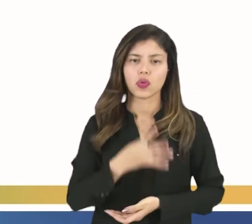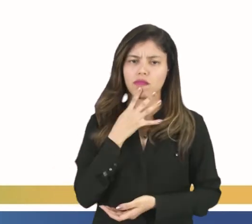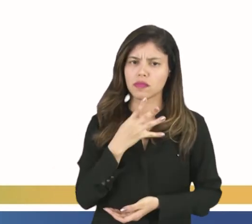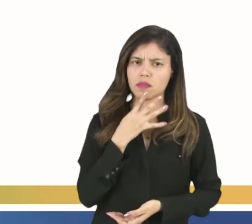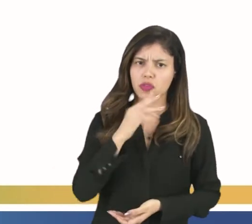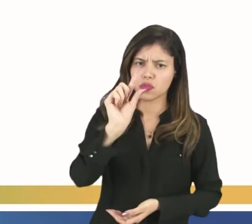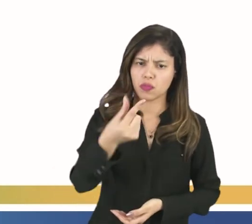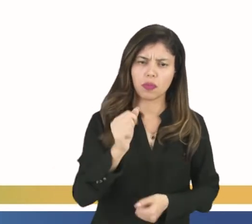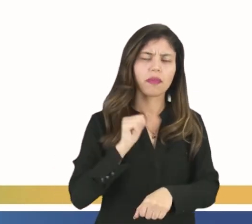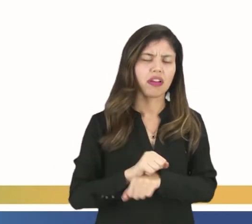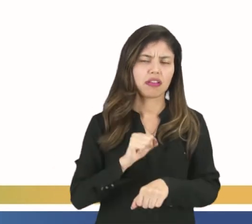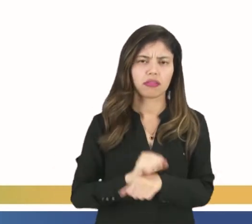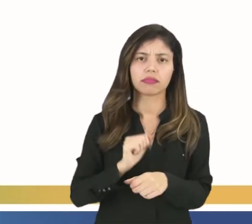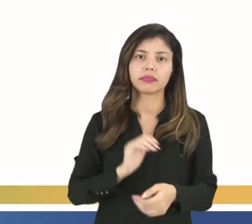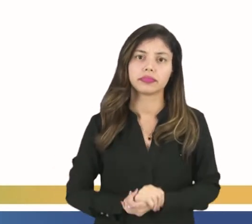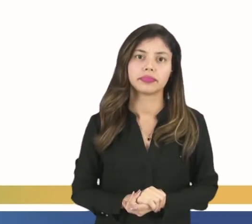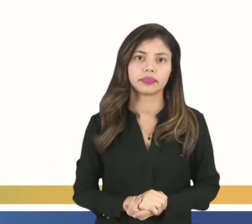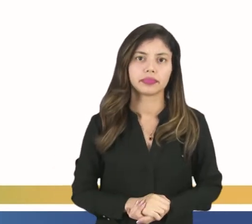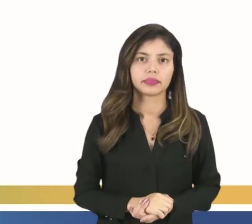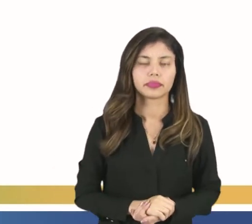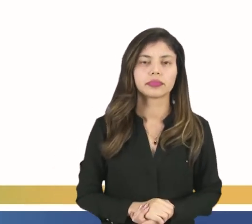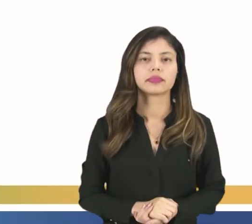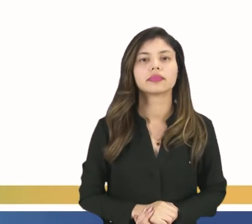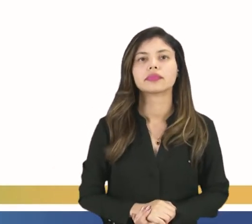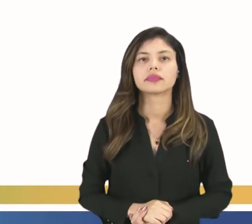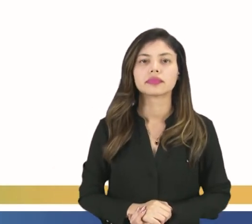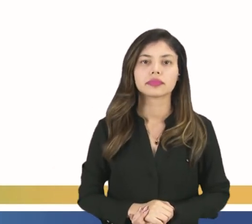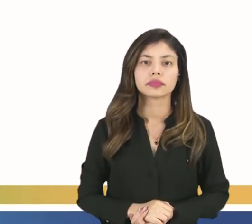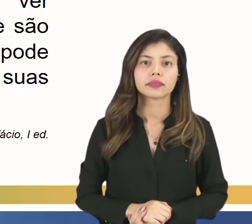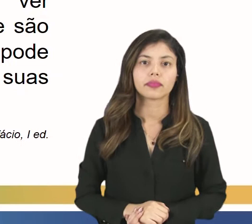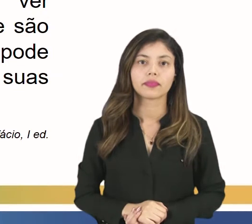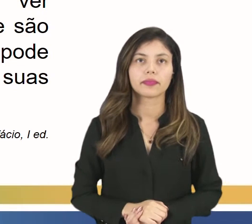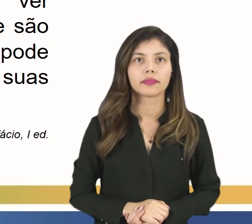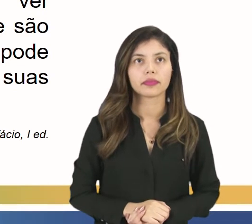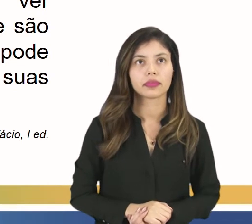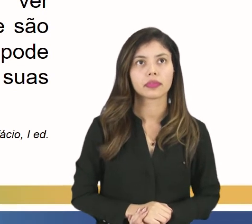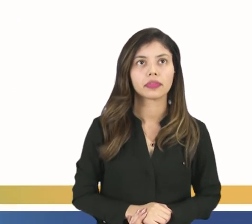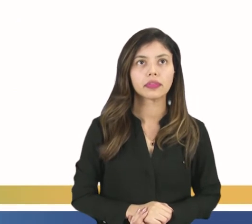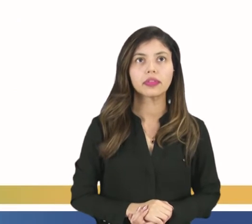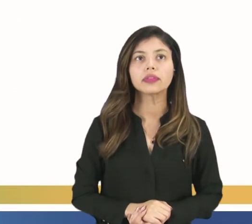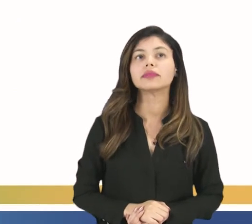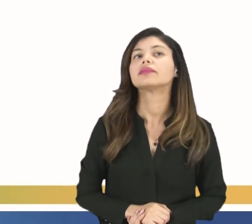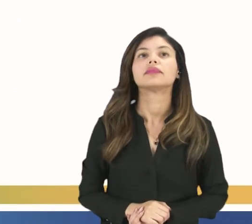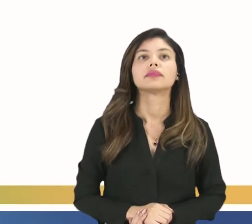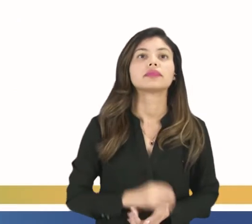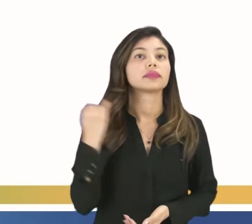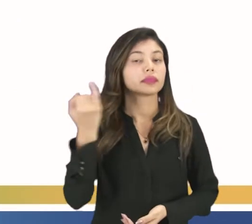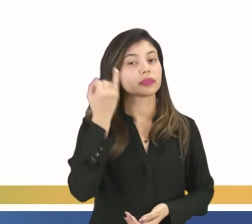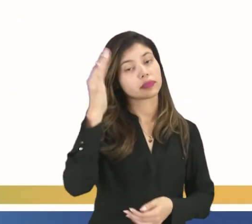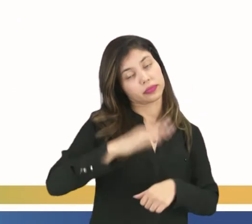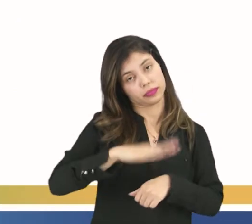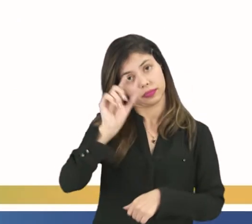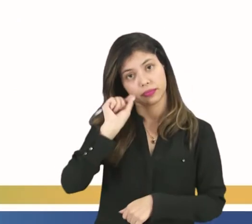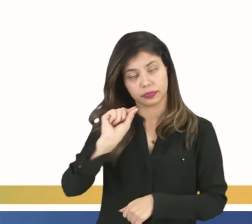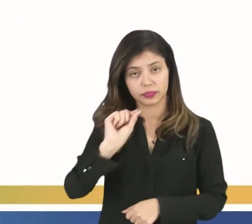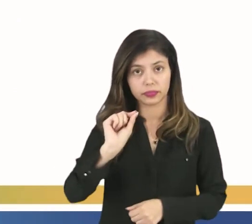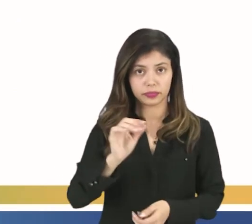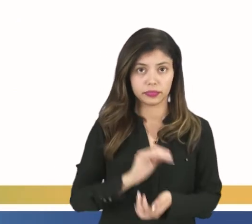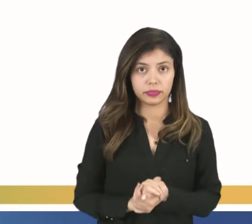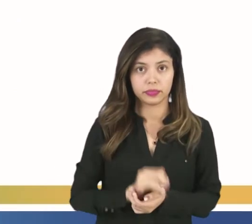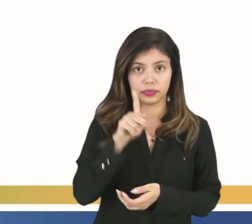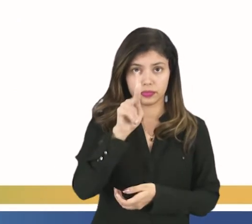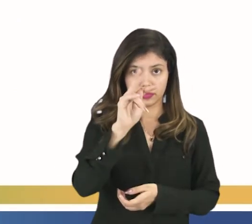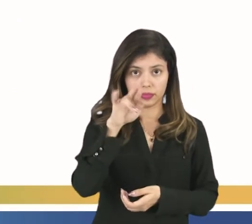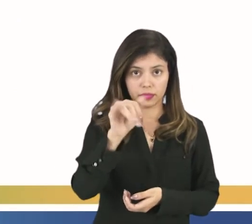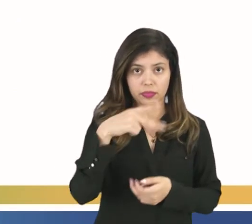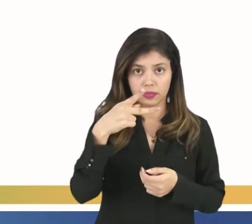conhecimento um pouco parado, digamos assim, né? Bem, e o mais importante ali foi exatamente o que Kant falou,